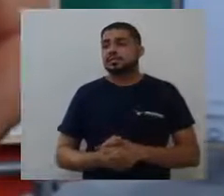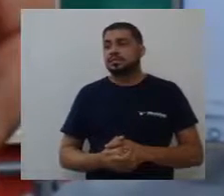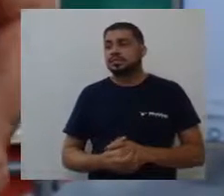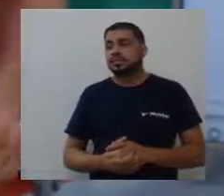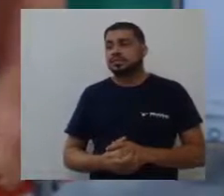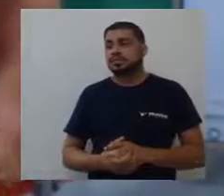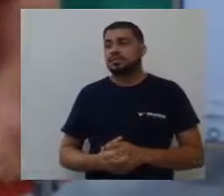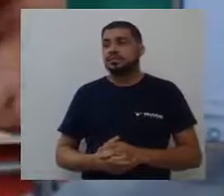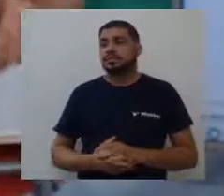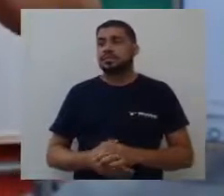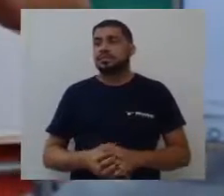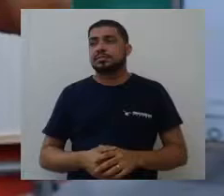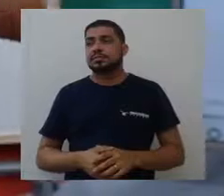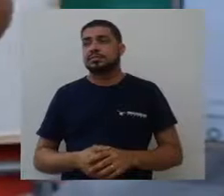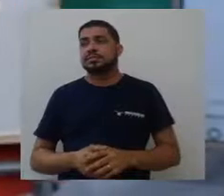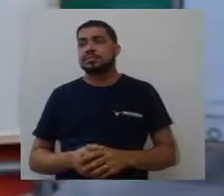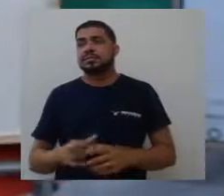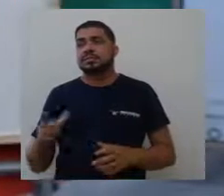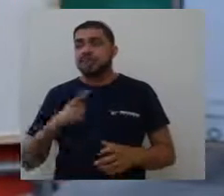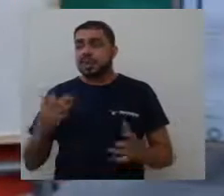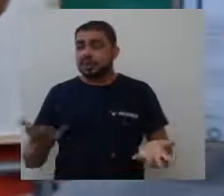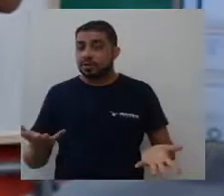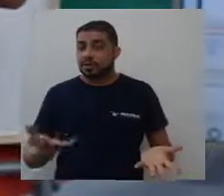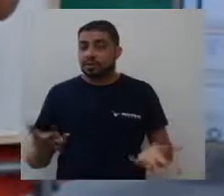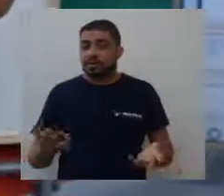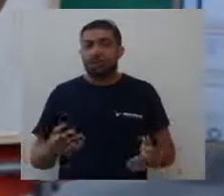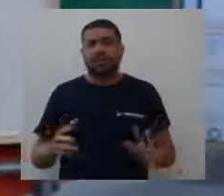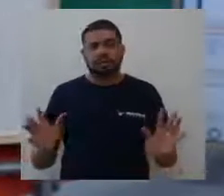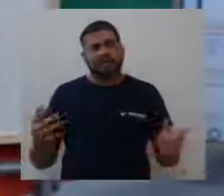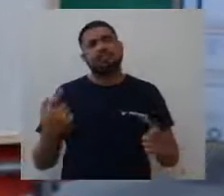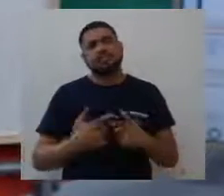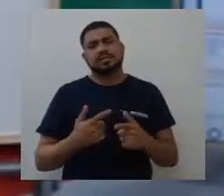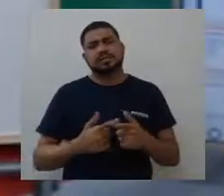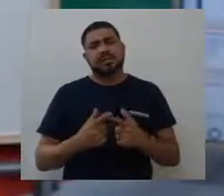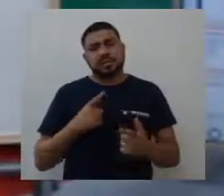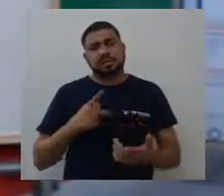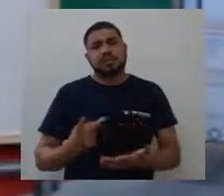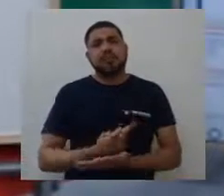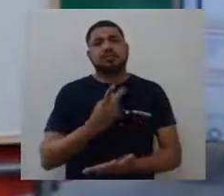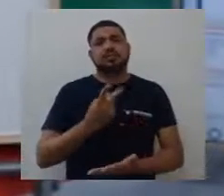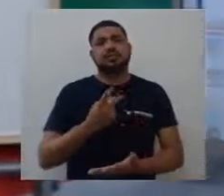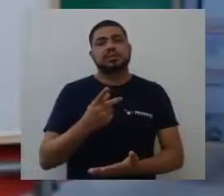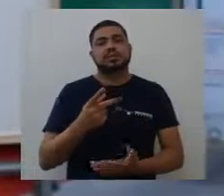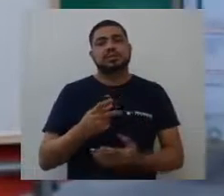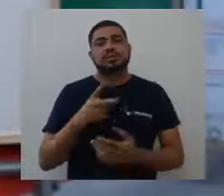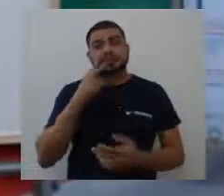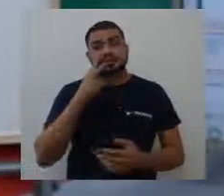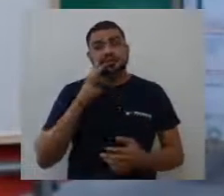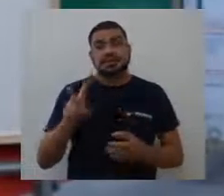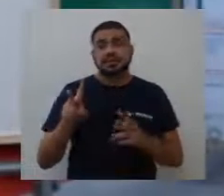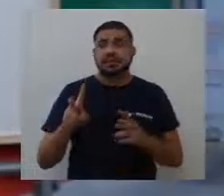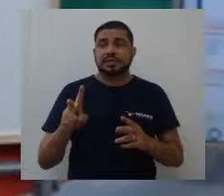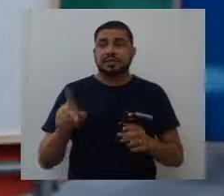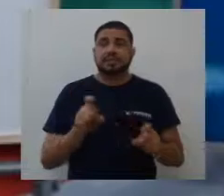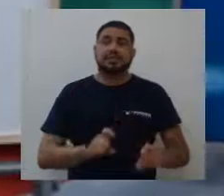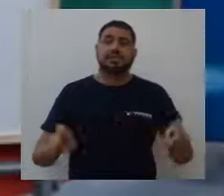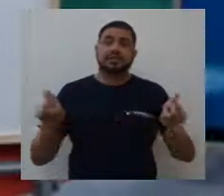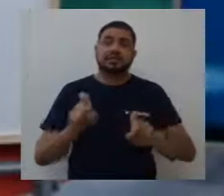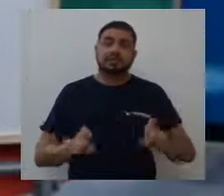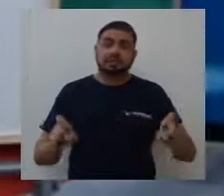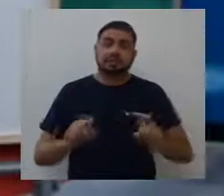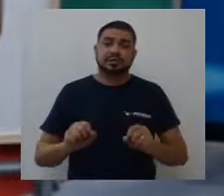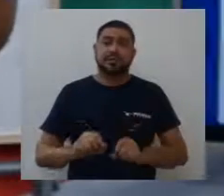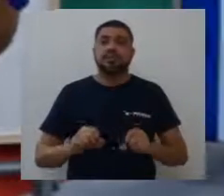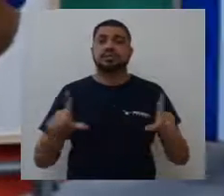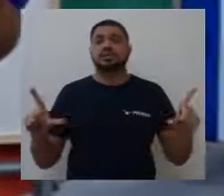Vai. Então, tá tendo aqui uma transmissão, gente, porque assim, aconteceu aqui o seguinte, um imprevisto no nosso computador que transmite os